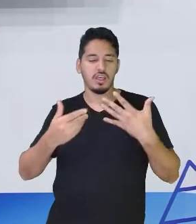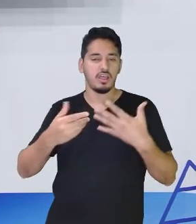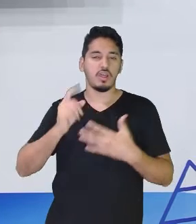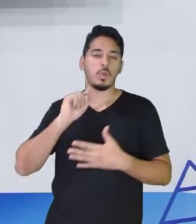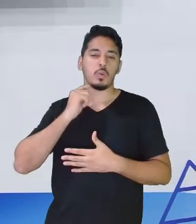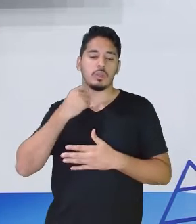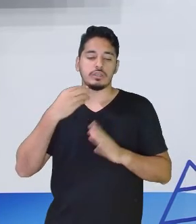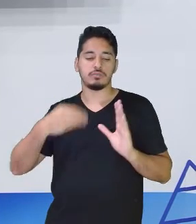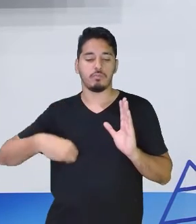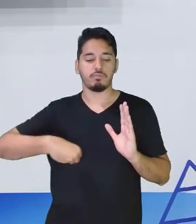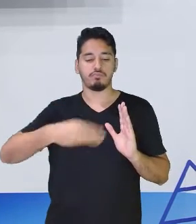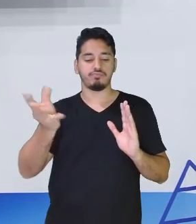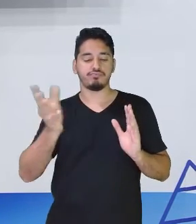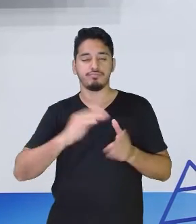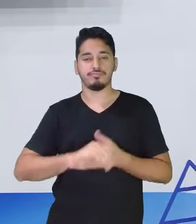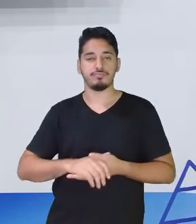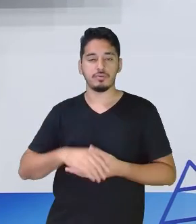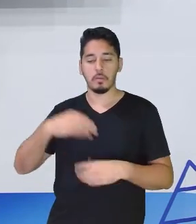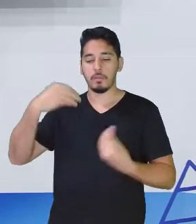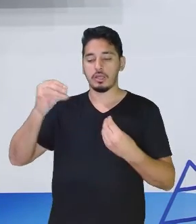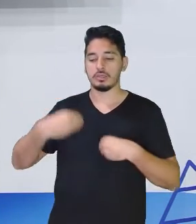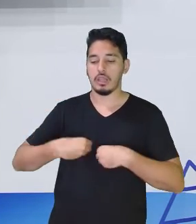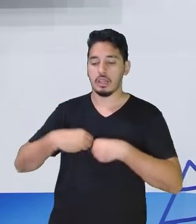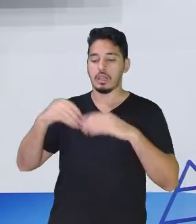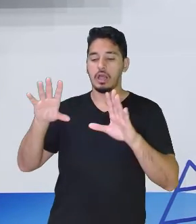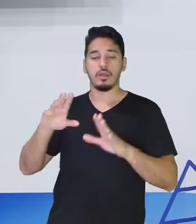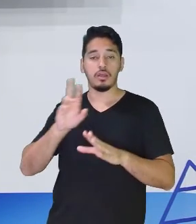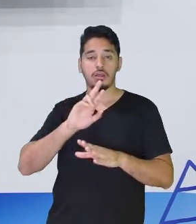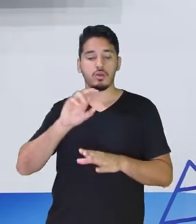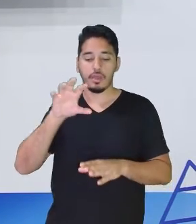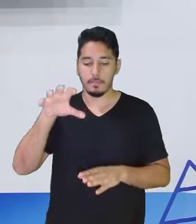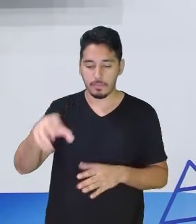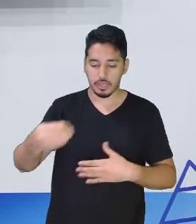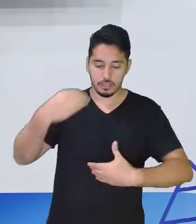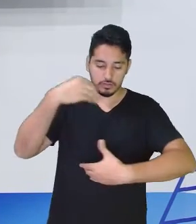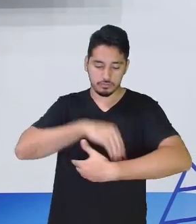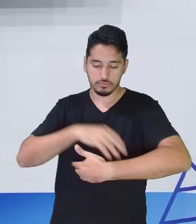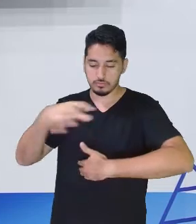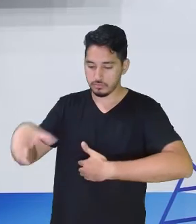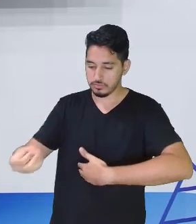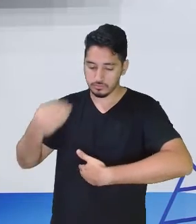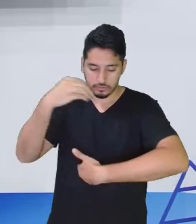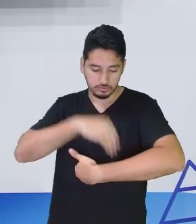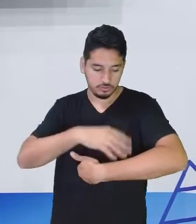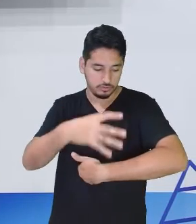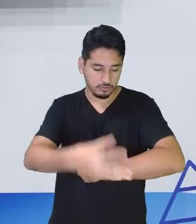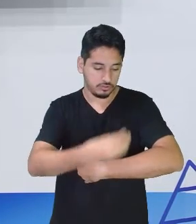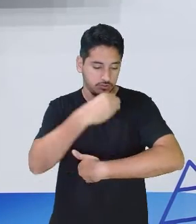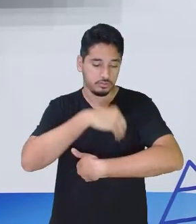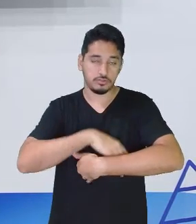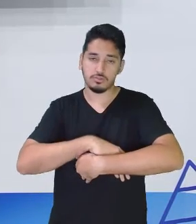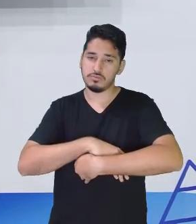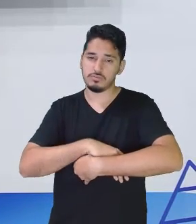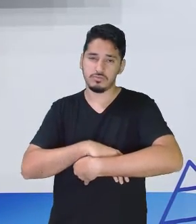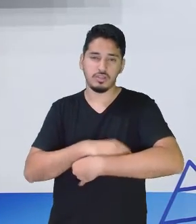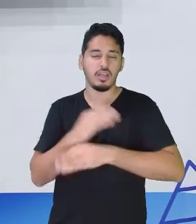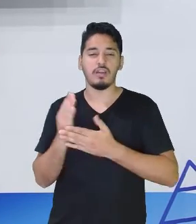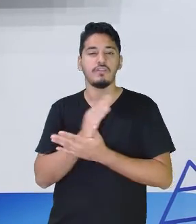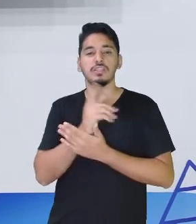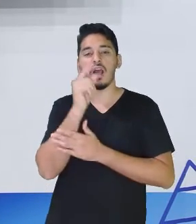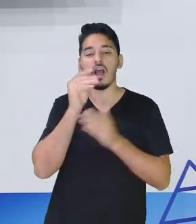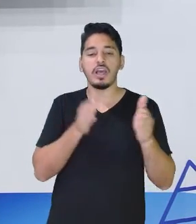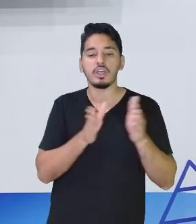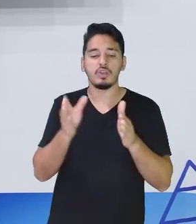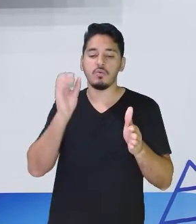jogar o plástico na rua, né? É não reaproveitar o plástico. É jogar o plástico dentro de rios, de